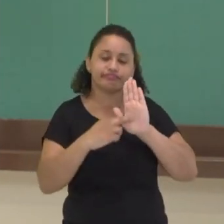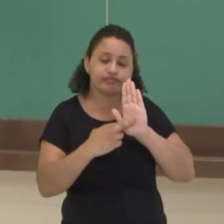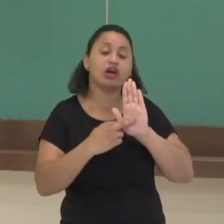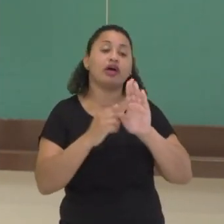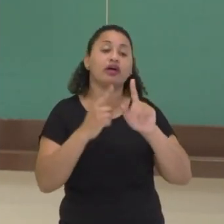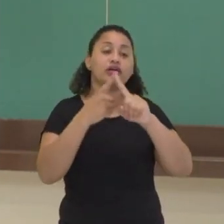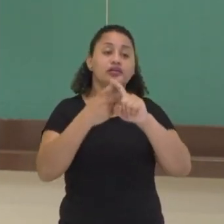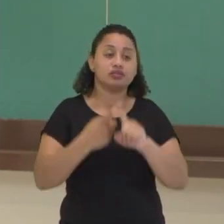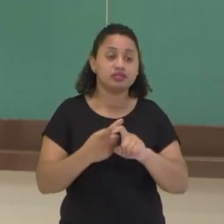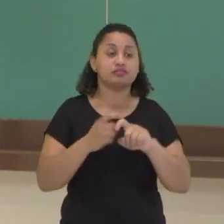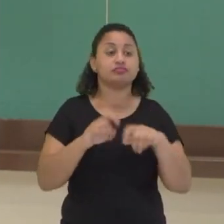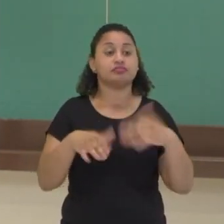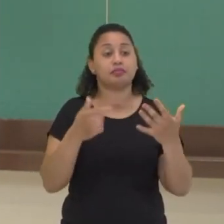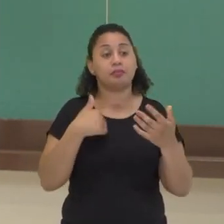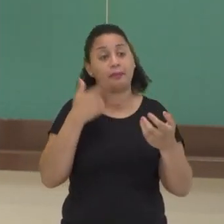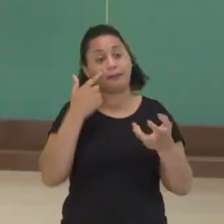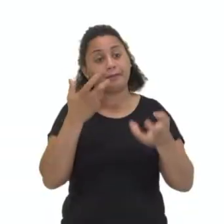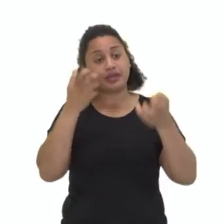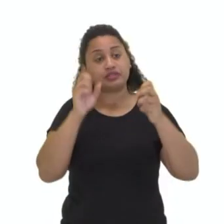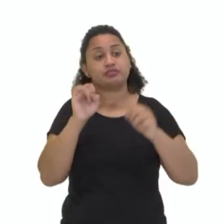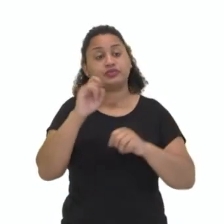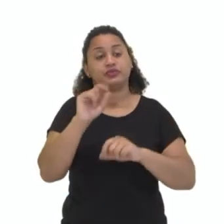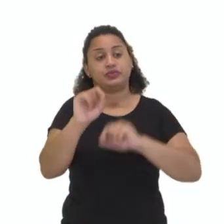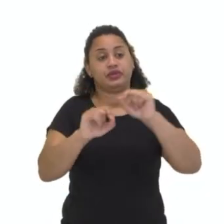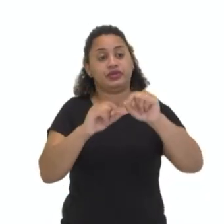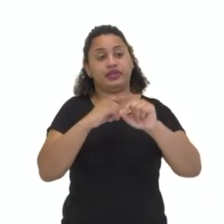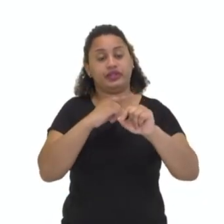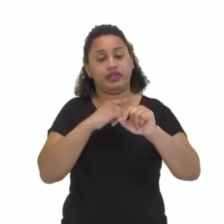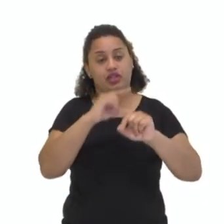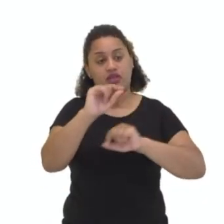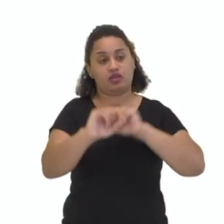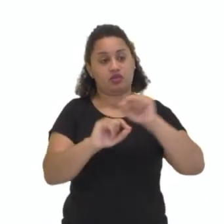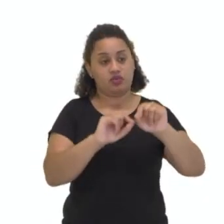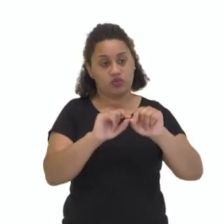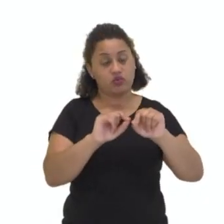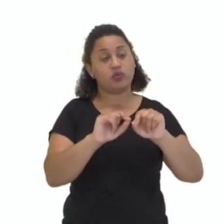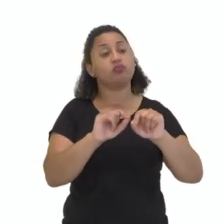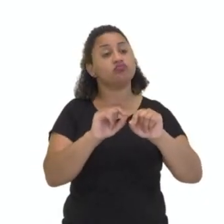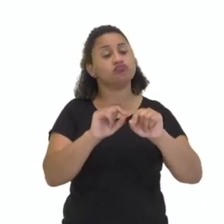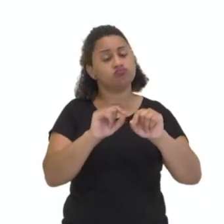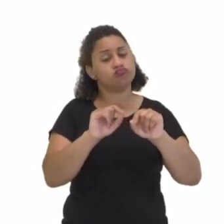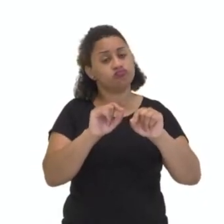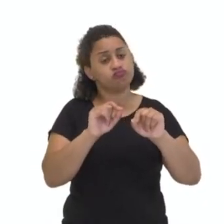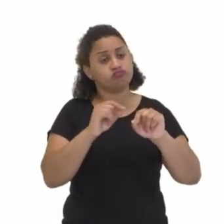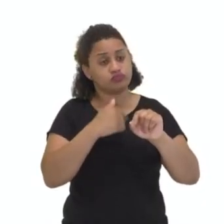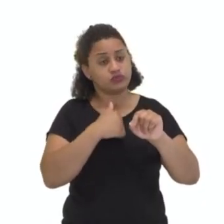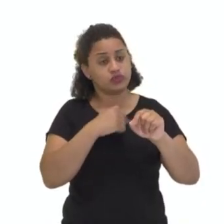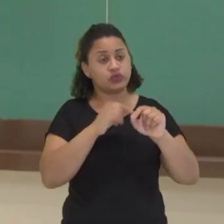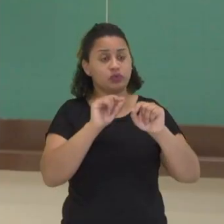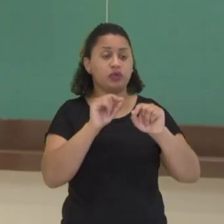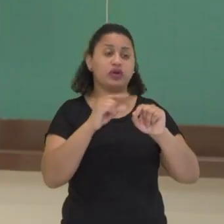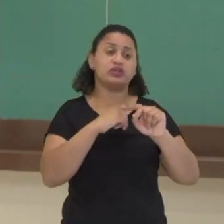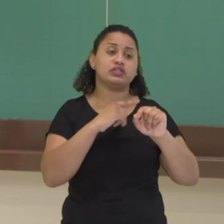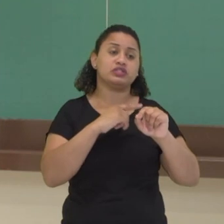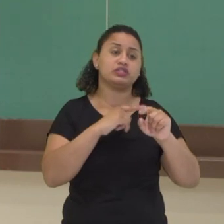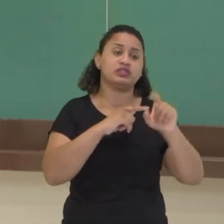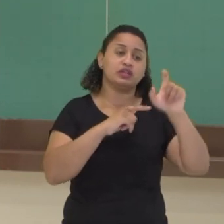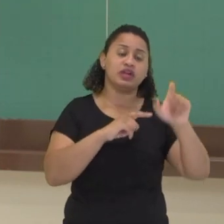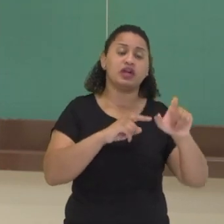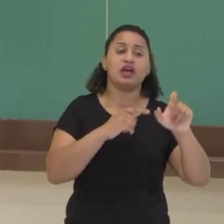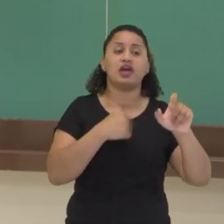hoje, além de destinos diferentes, além aqui de moedas e dados, nós também